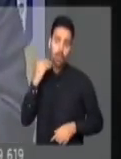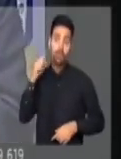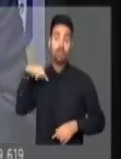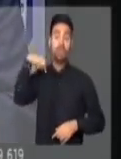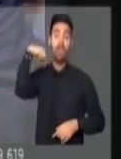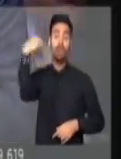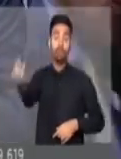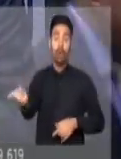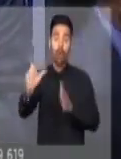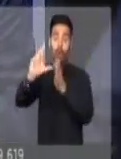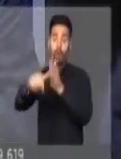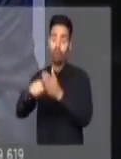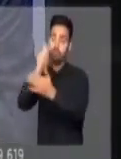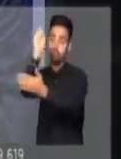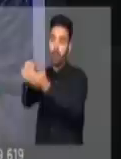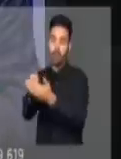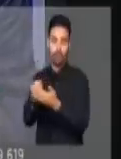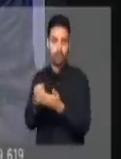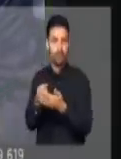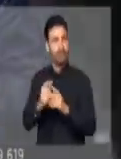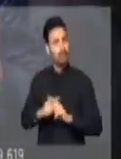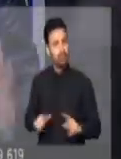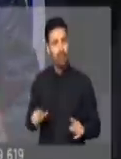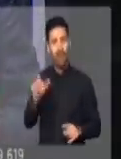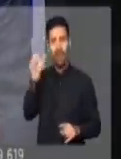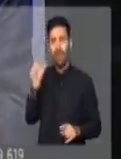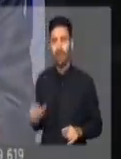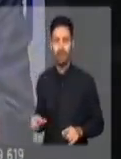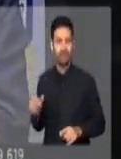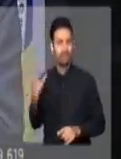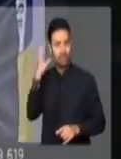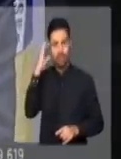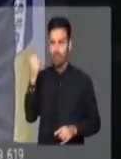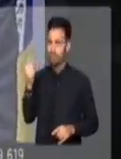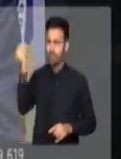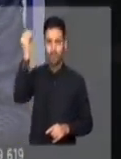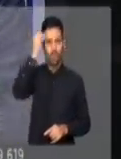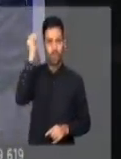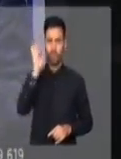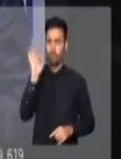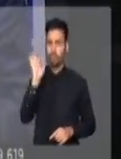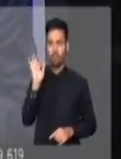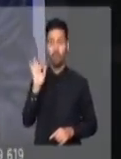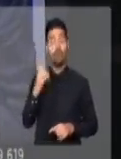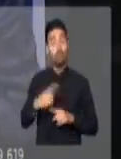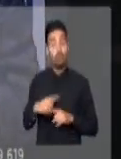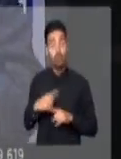parlamentares, porque a presidente confiou no juízo do Tribunal de Contas da União.